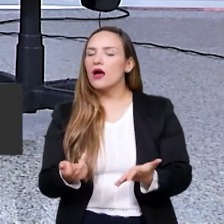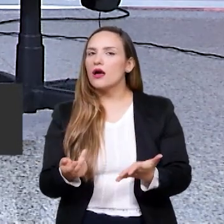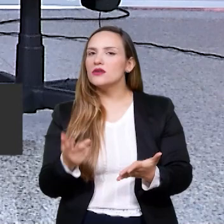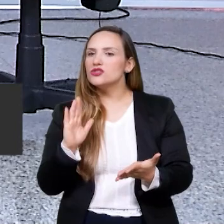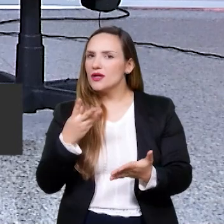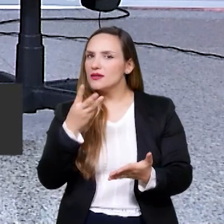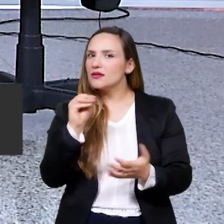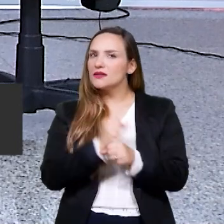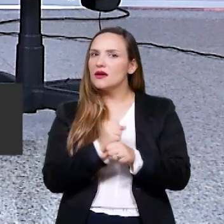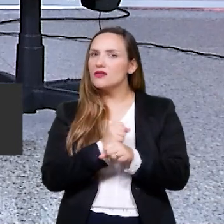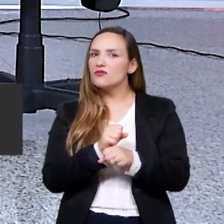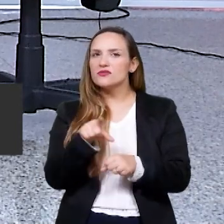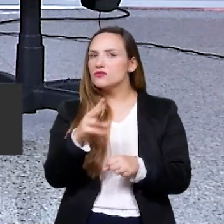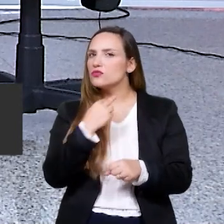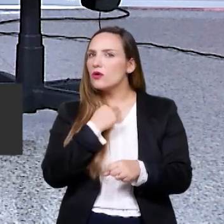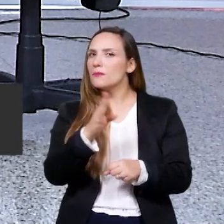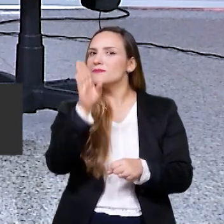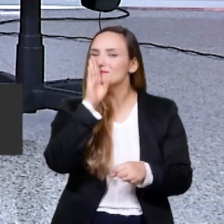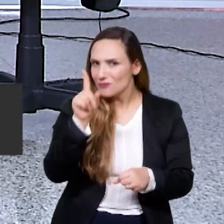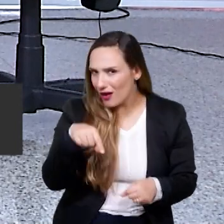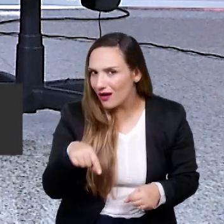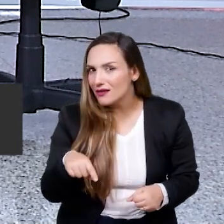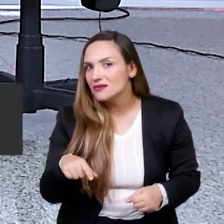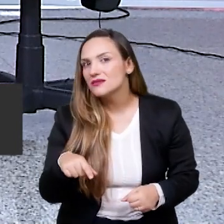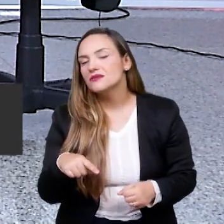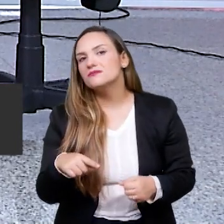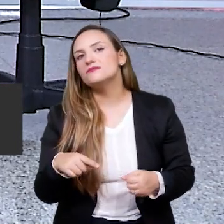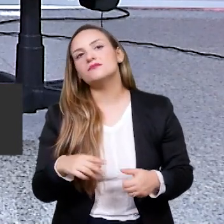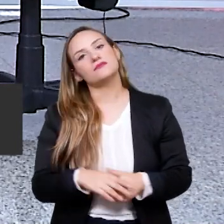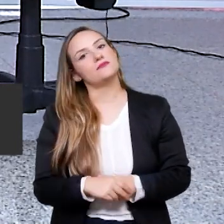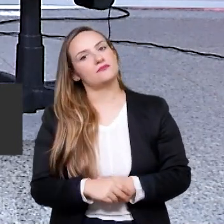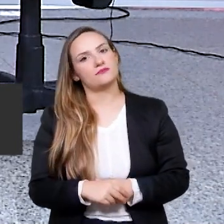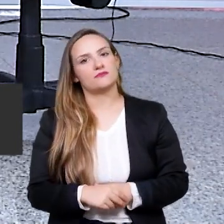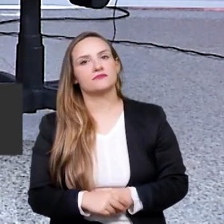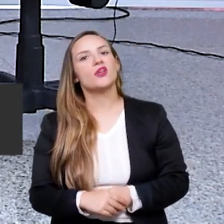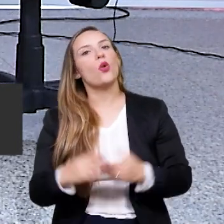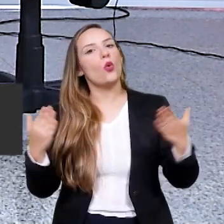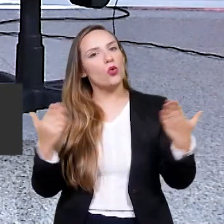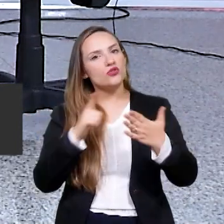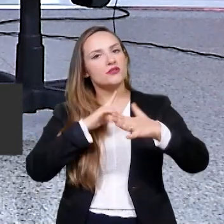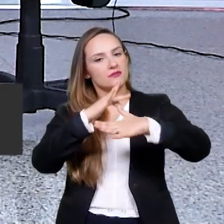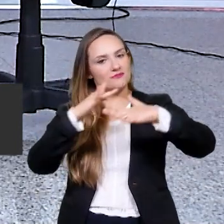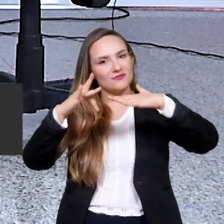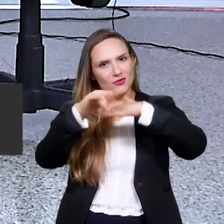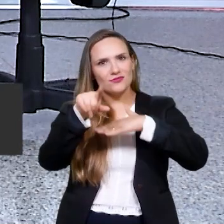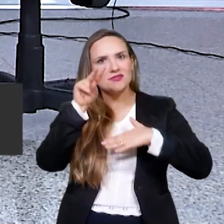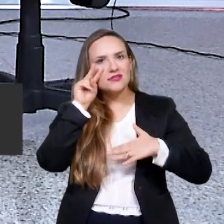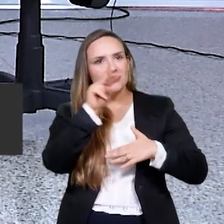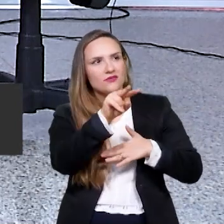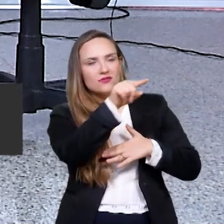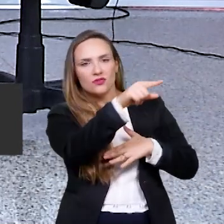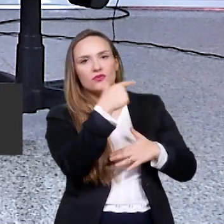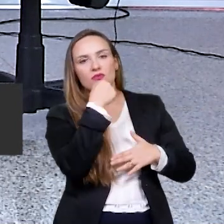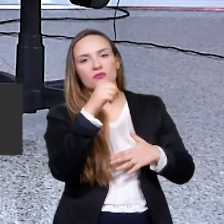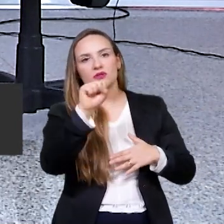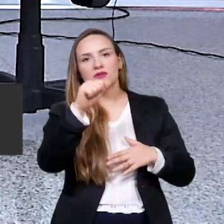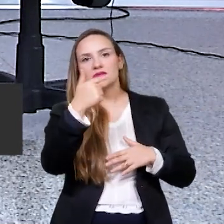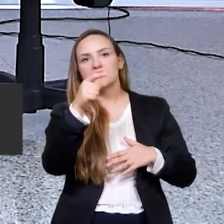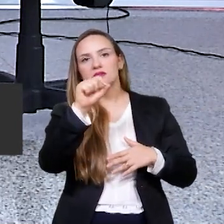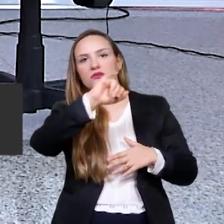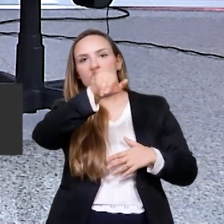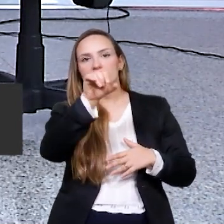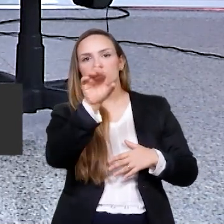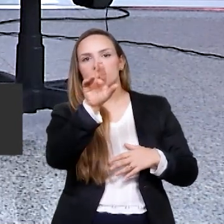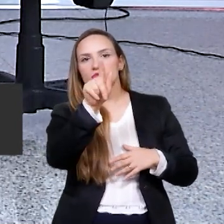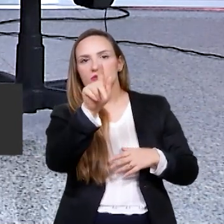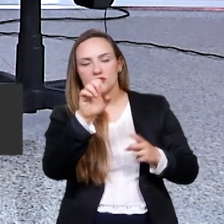aí nas redes sociais o que aconteceu com o seu Jorge, com o Ed, né? Lá em São Paulo é isso, né?